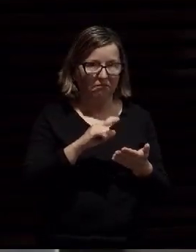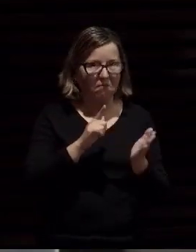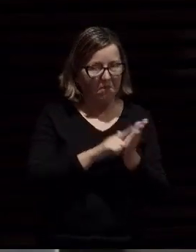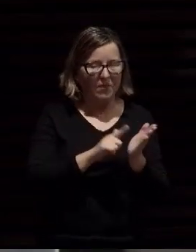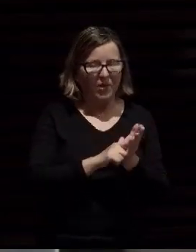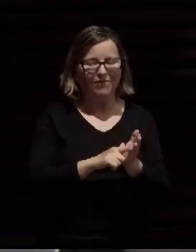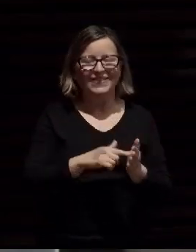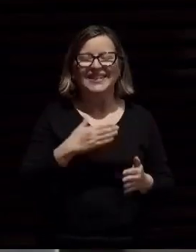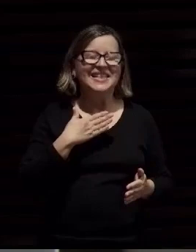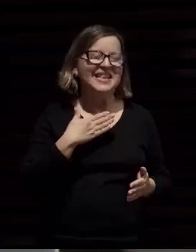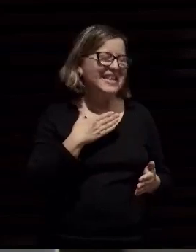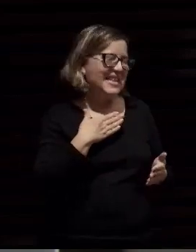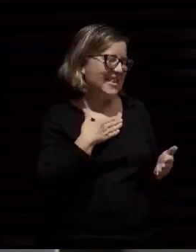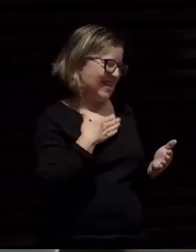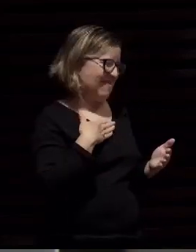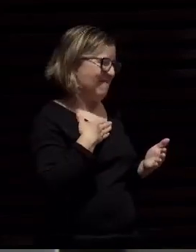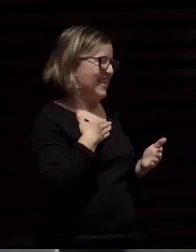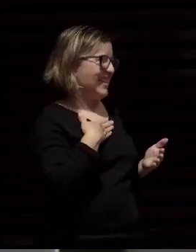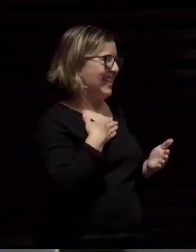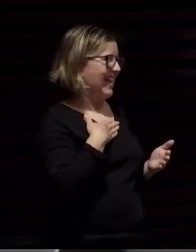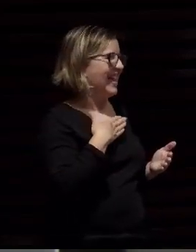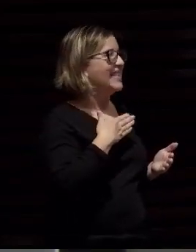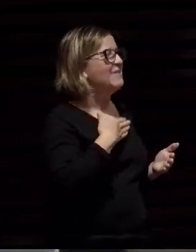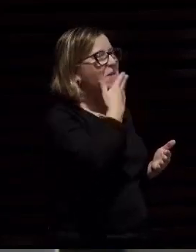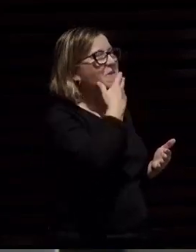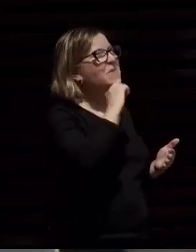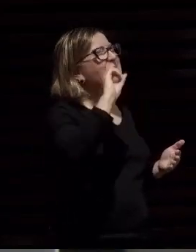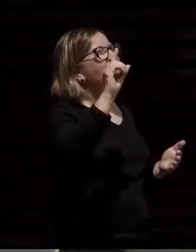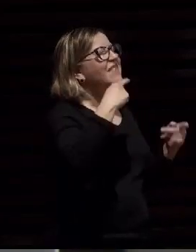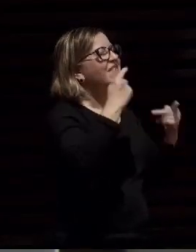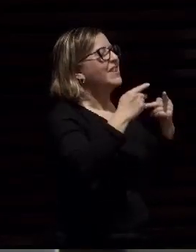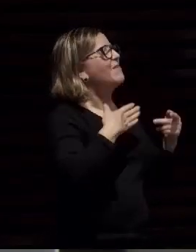Pai, que fala do meu Senhor e